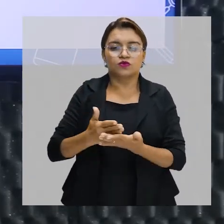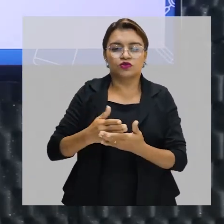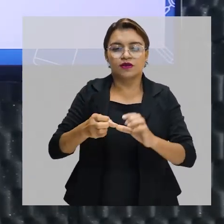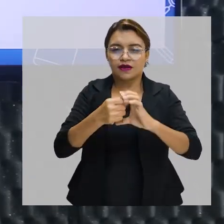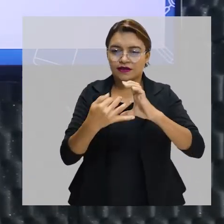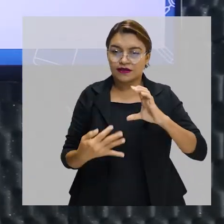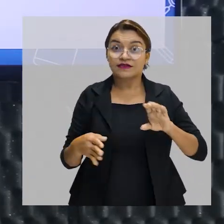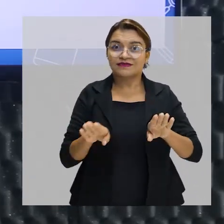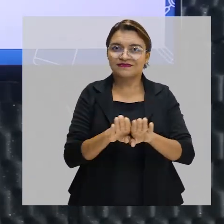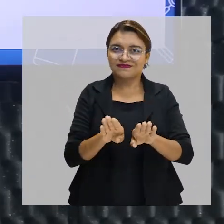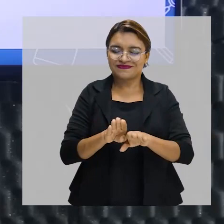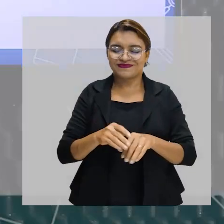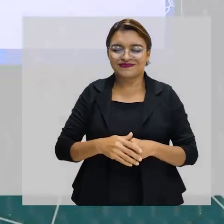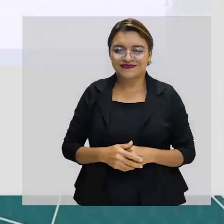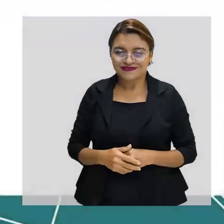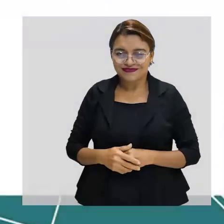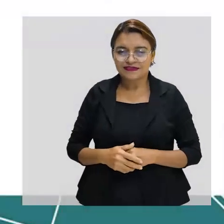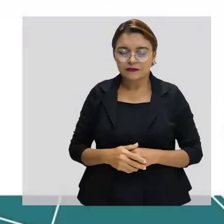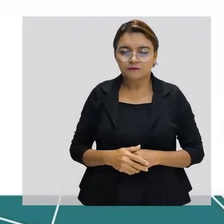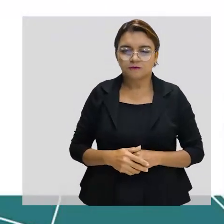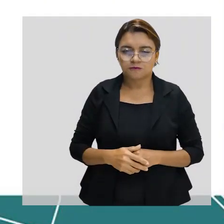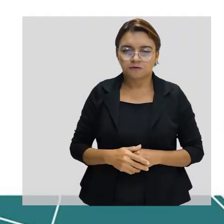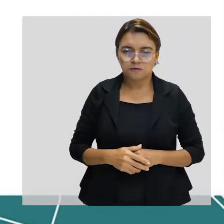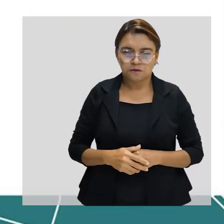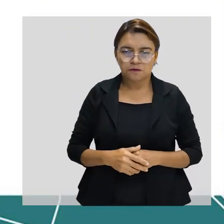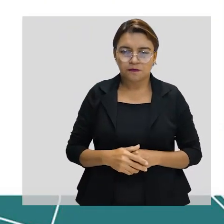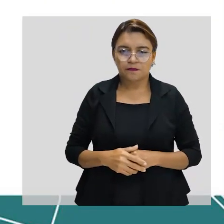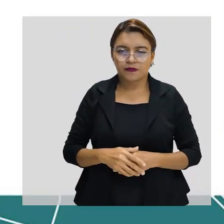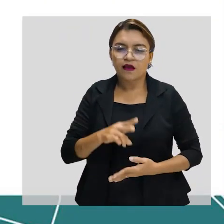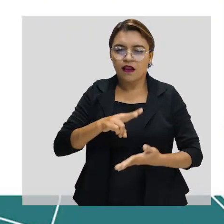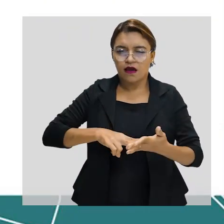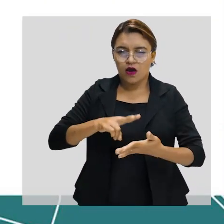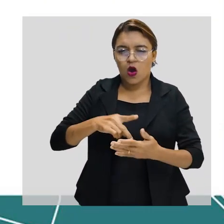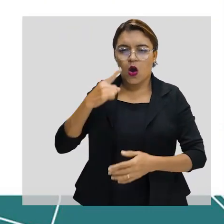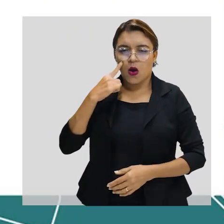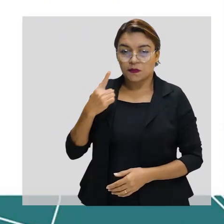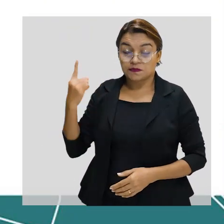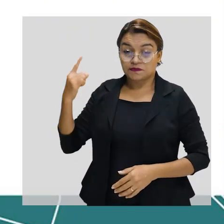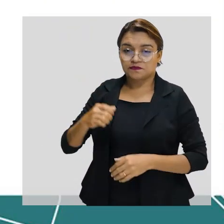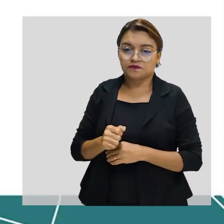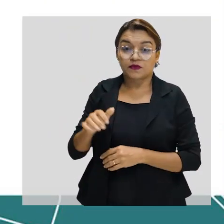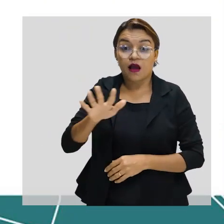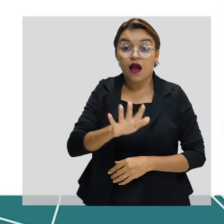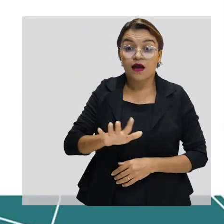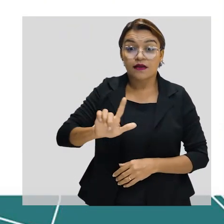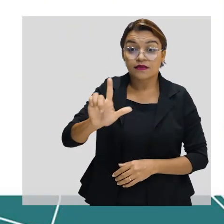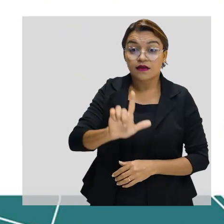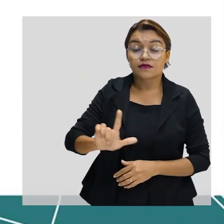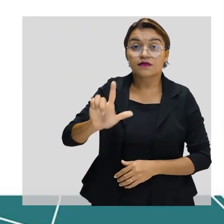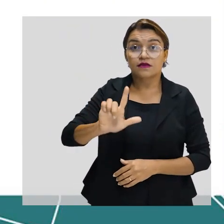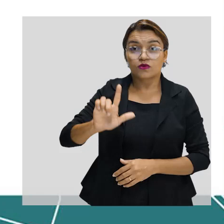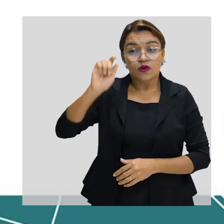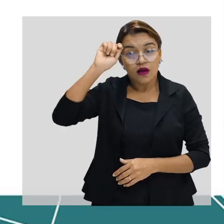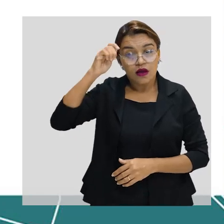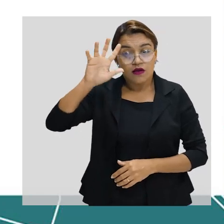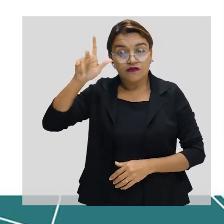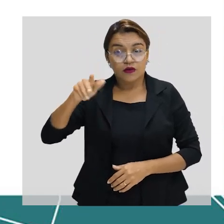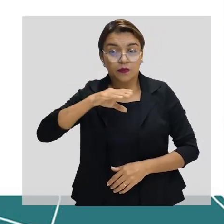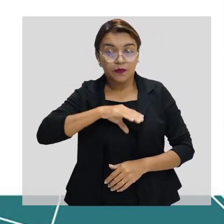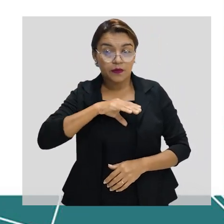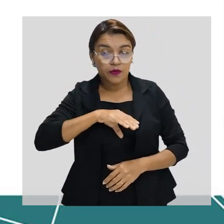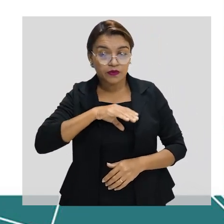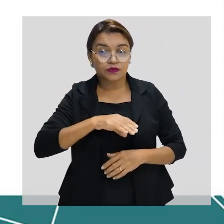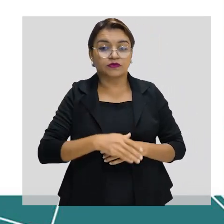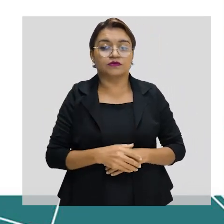características. Bom, vamos ler um pouquinho? Acompanhe aí comigo, olha só. A área de literaturas africanas de língua